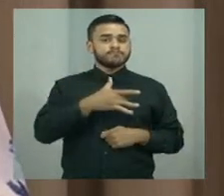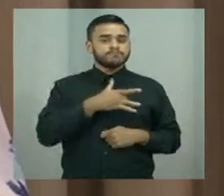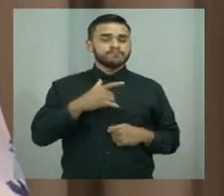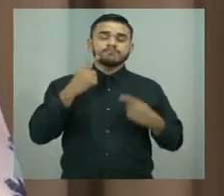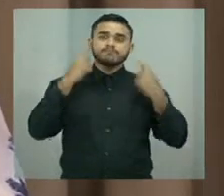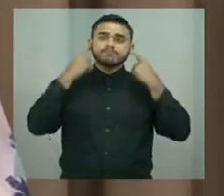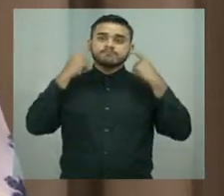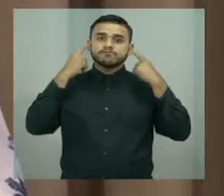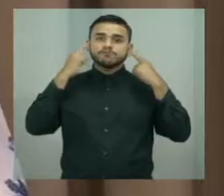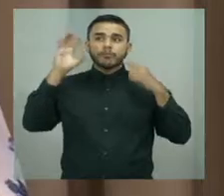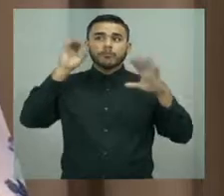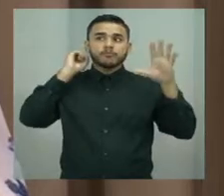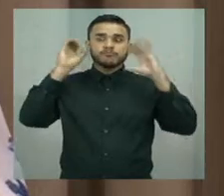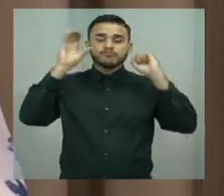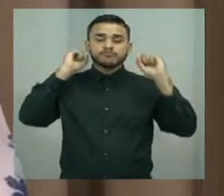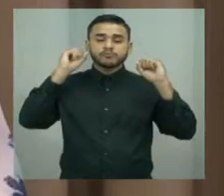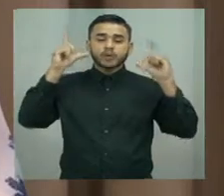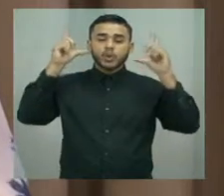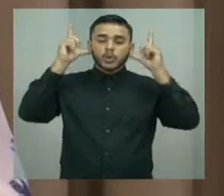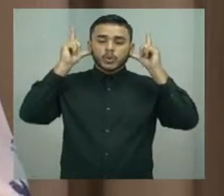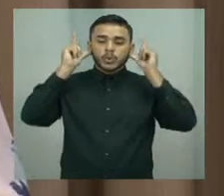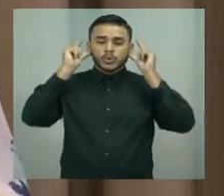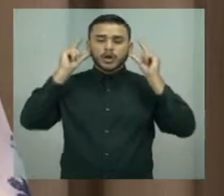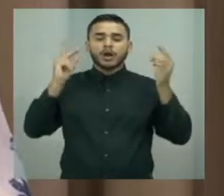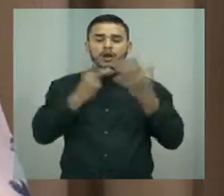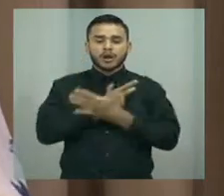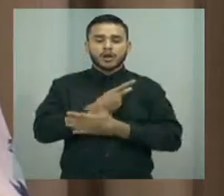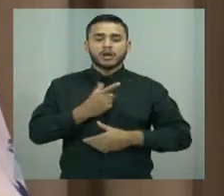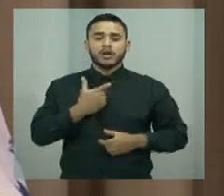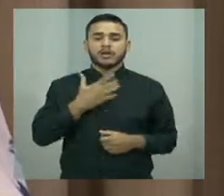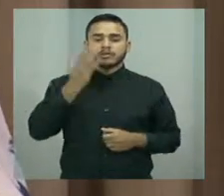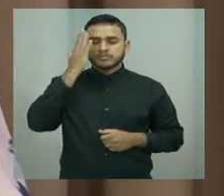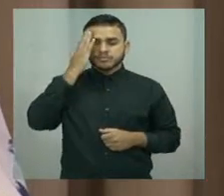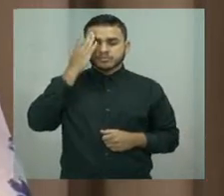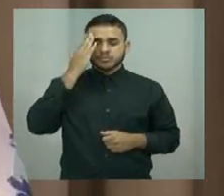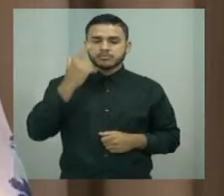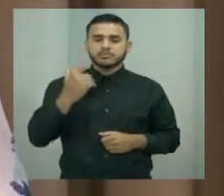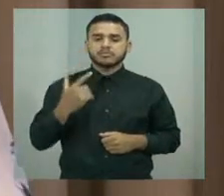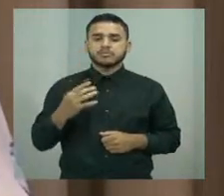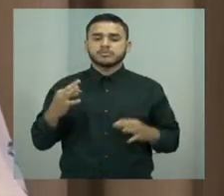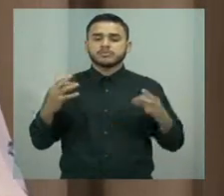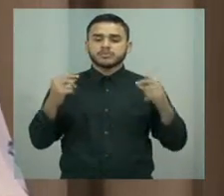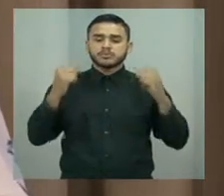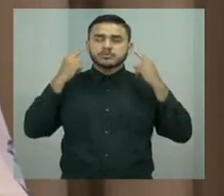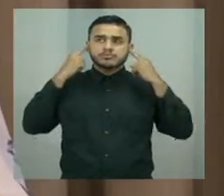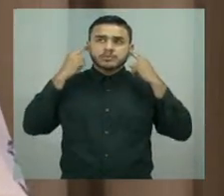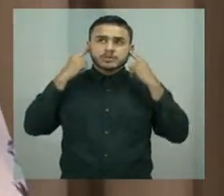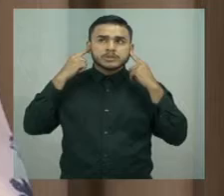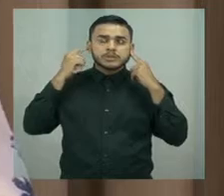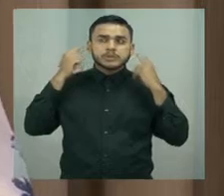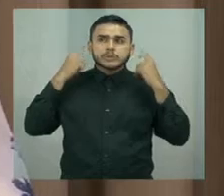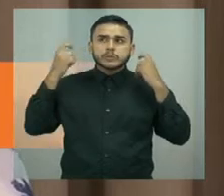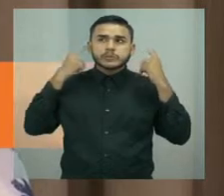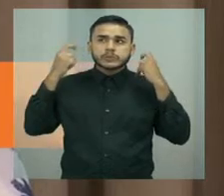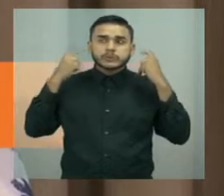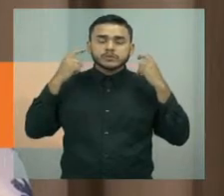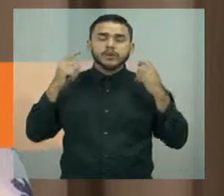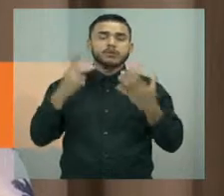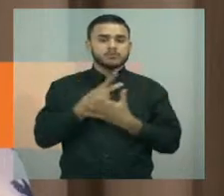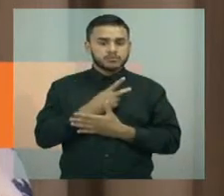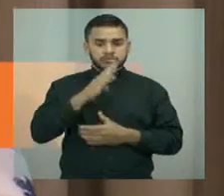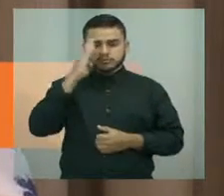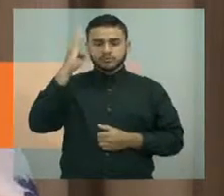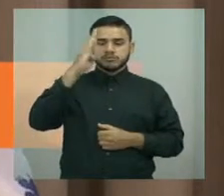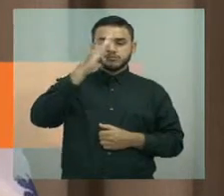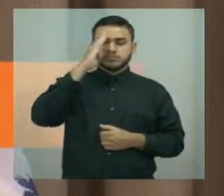importante, porque ela não causa só perda auditiva em si. Como eu disse, assim, ela pode causar zumbido, ela pode causar tontura, ela